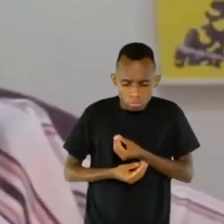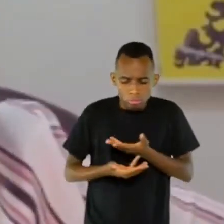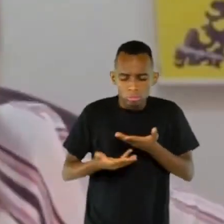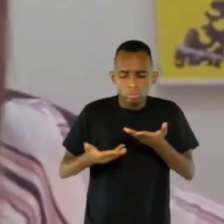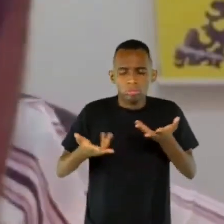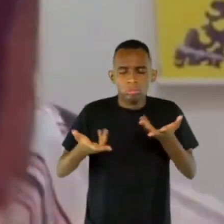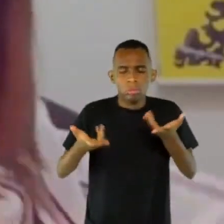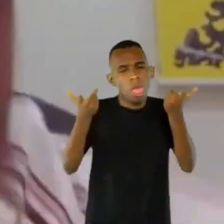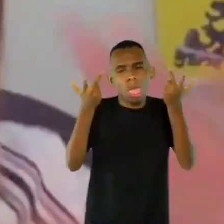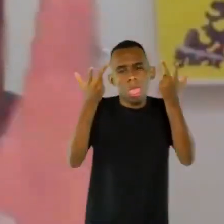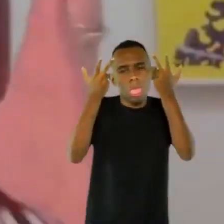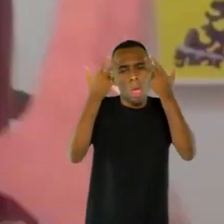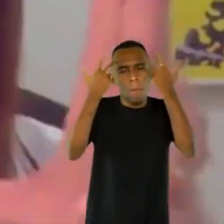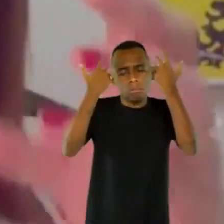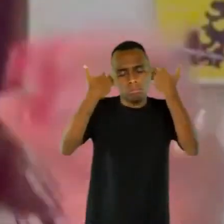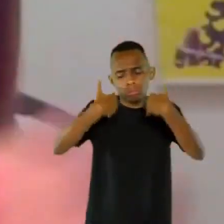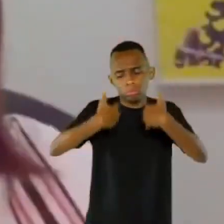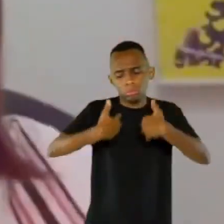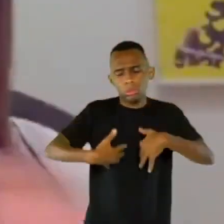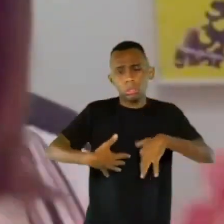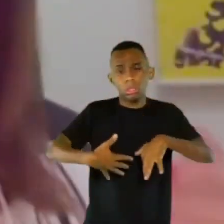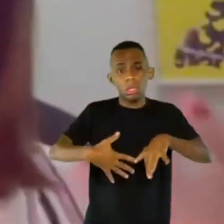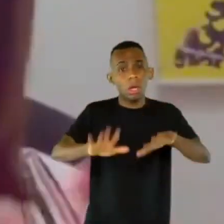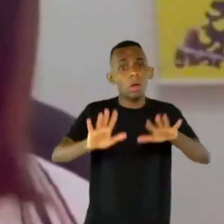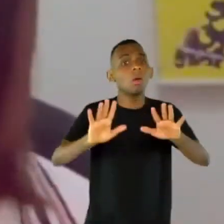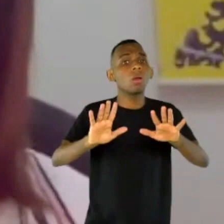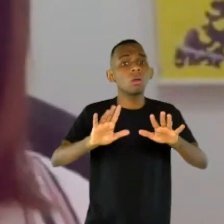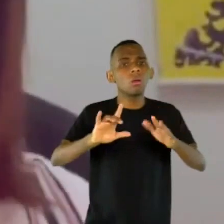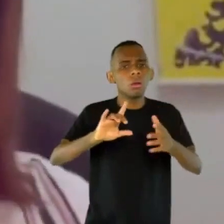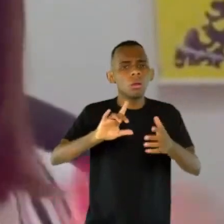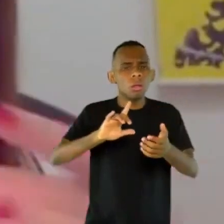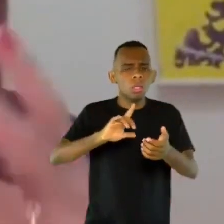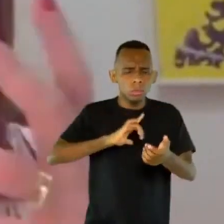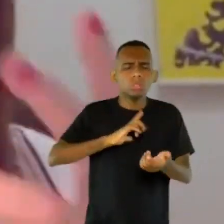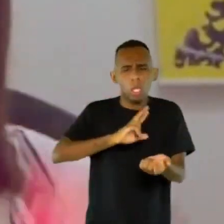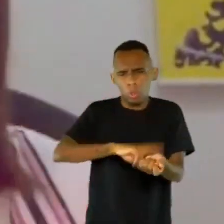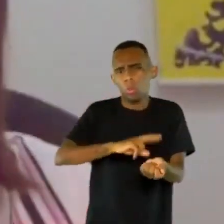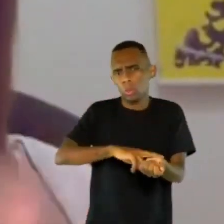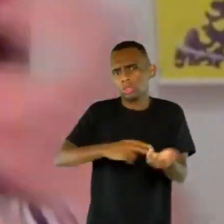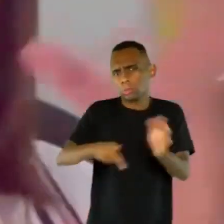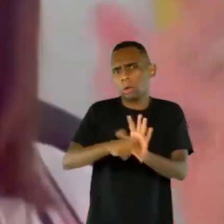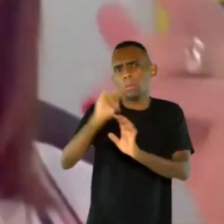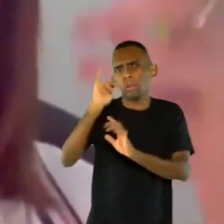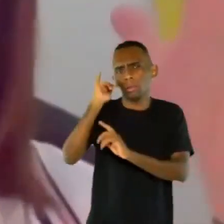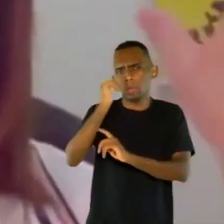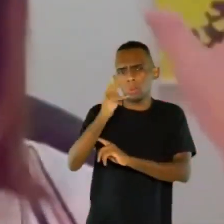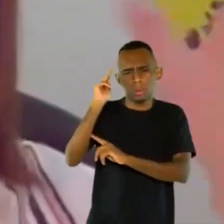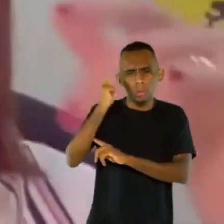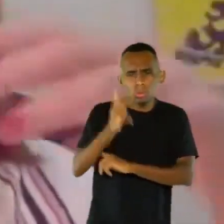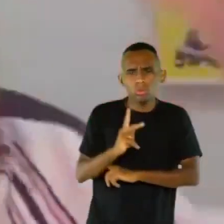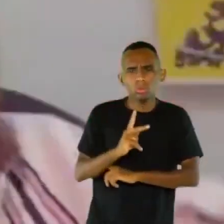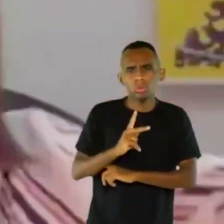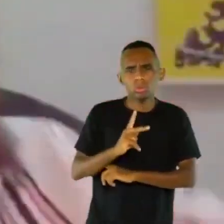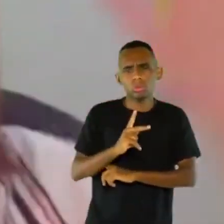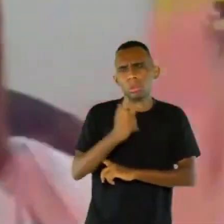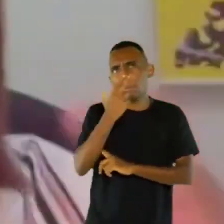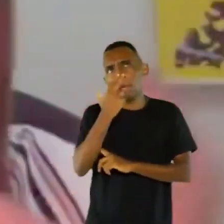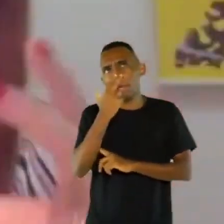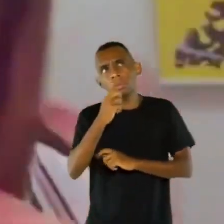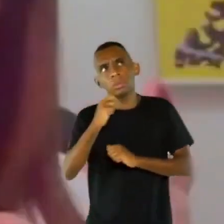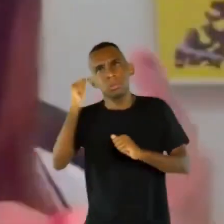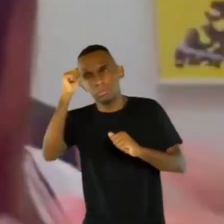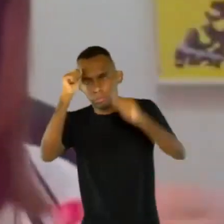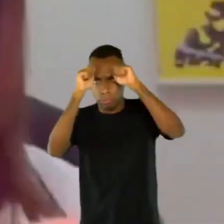atrapalhar muito. E é verdade, tem um ritmo que é dado pela própria história. Eu sinto isso, parece uma coisa meio metafísica, assim, meio